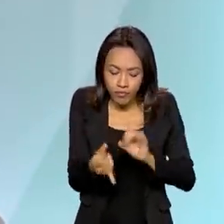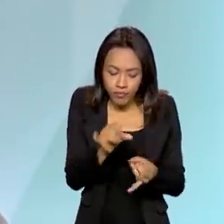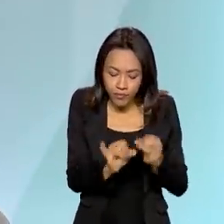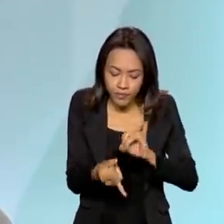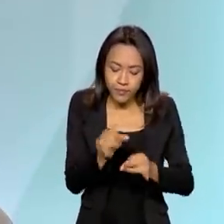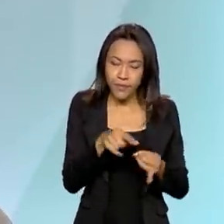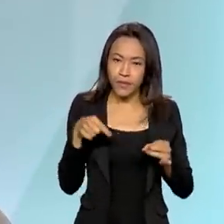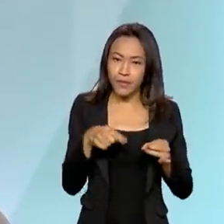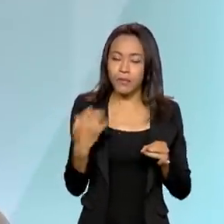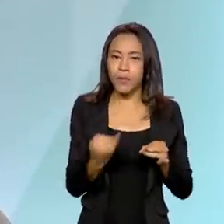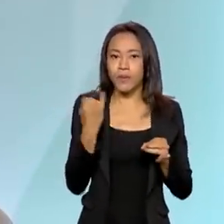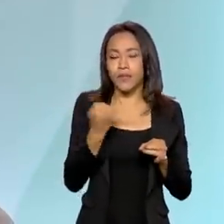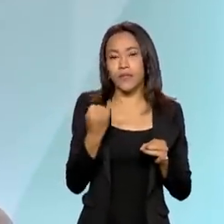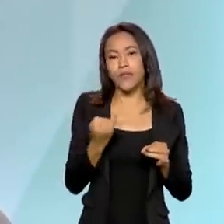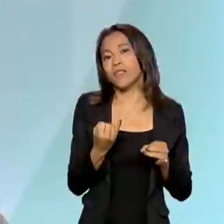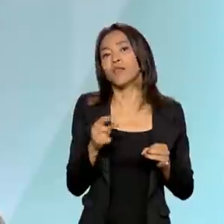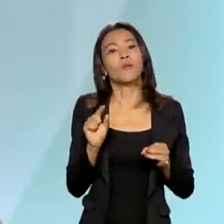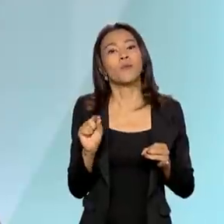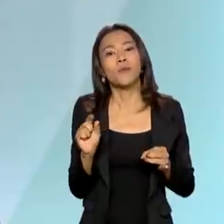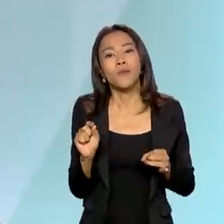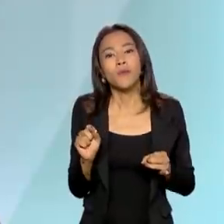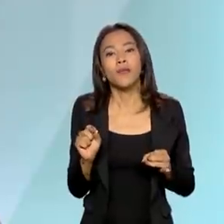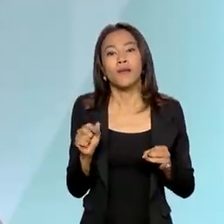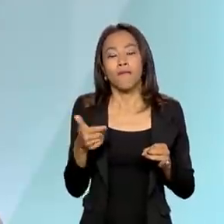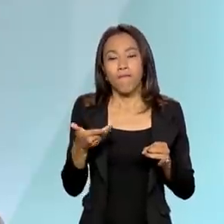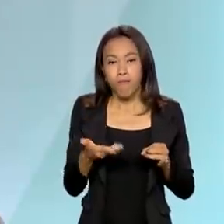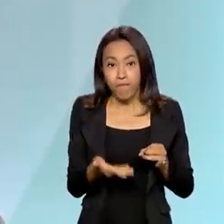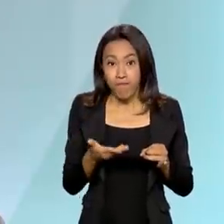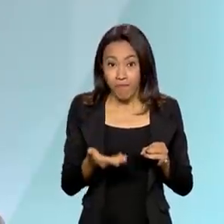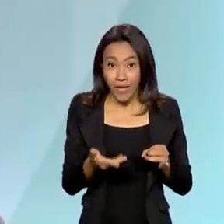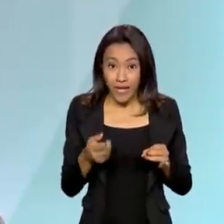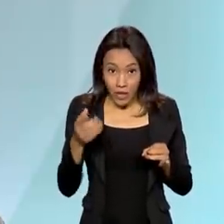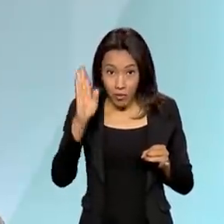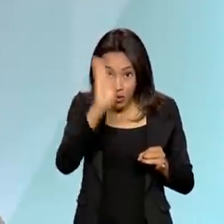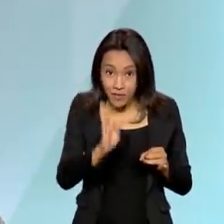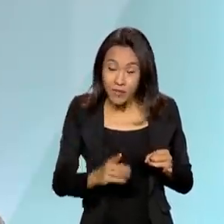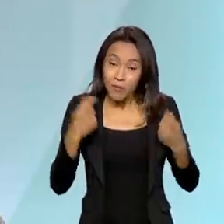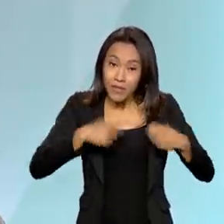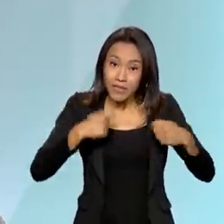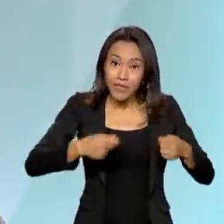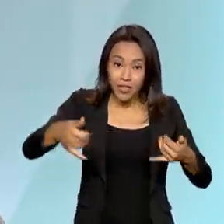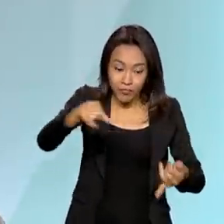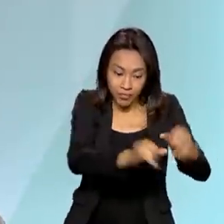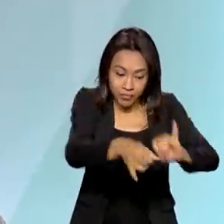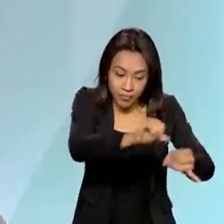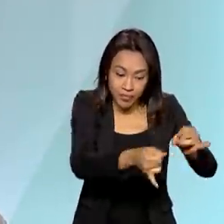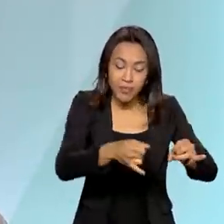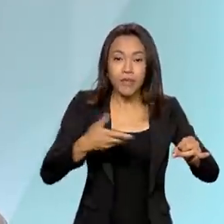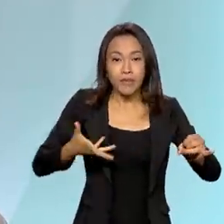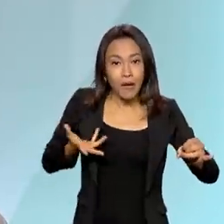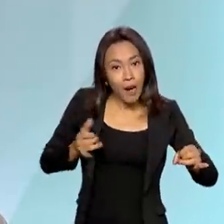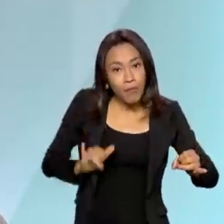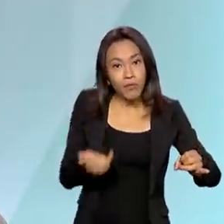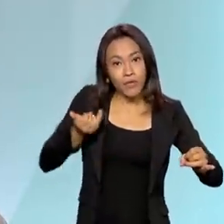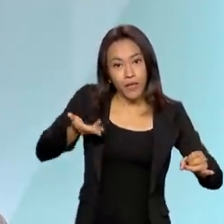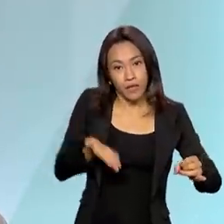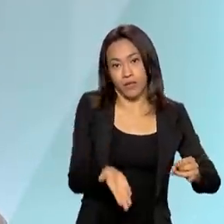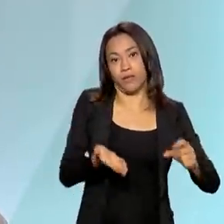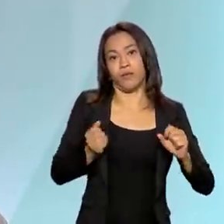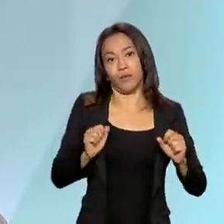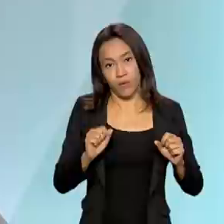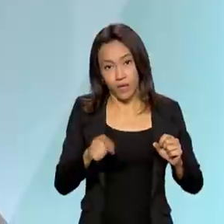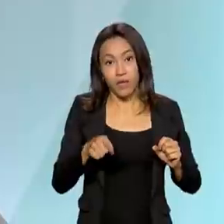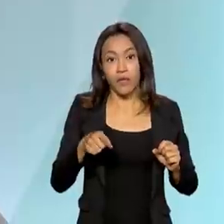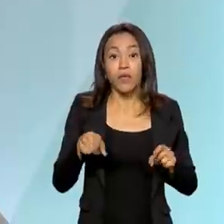absorver parte desse volume de fertilizantes que o Brasil tanto necessita. A agricultura precisa de fertilizantes,